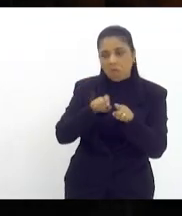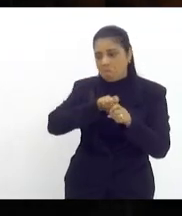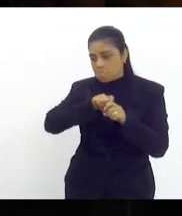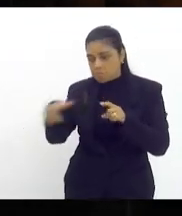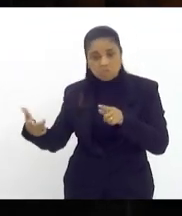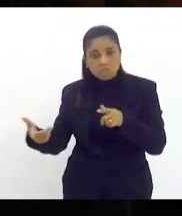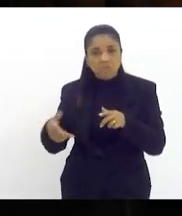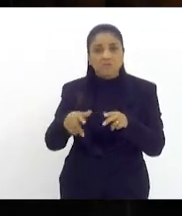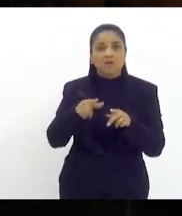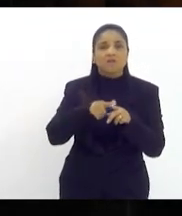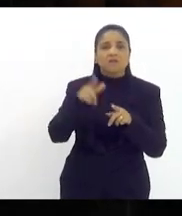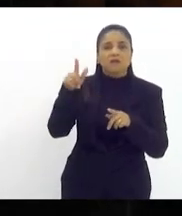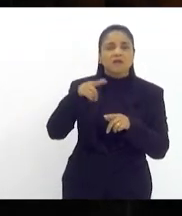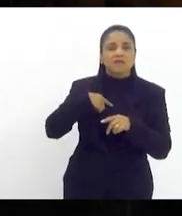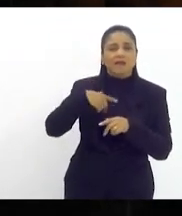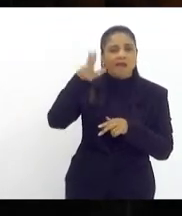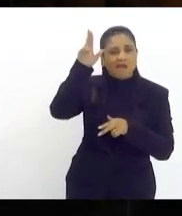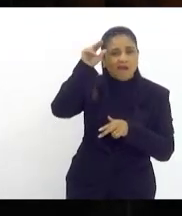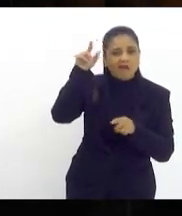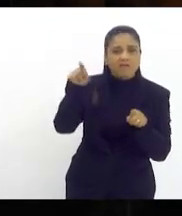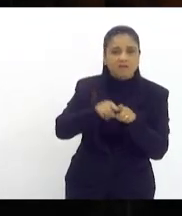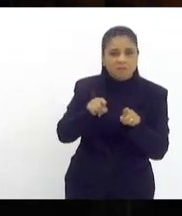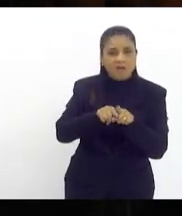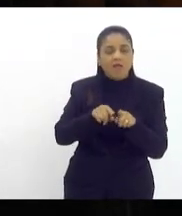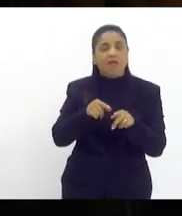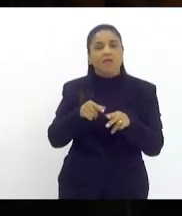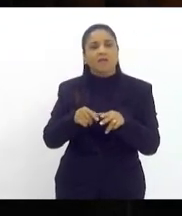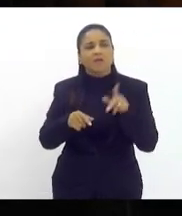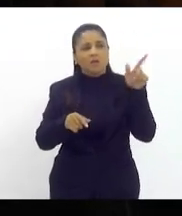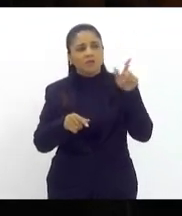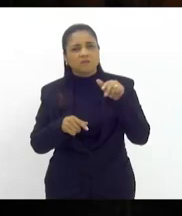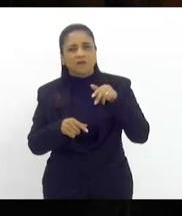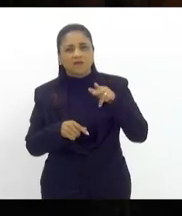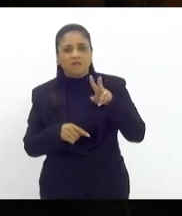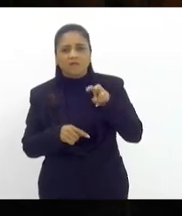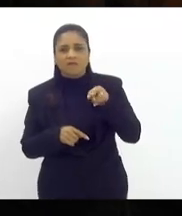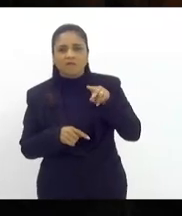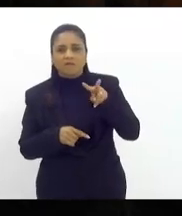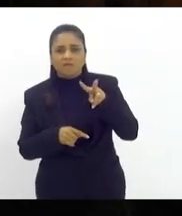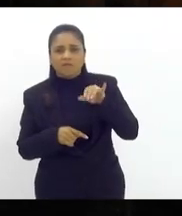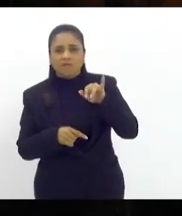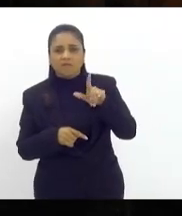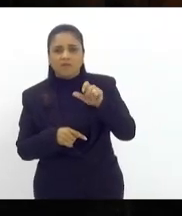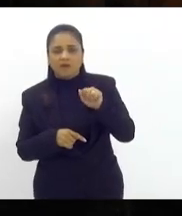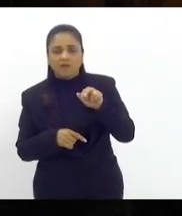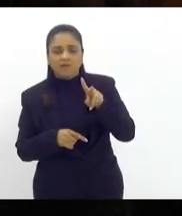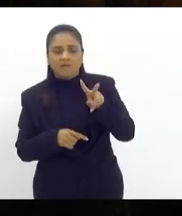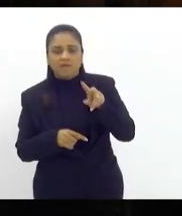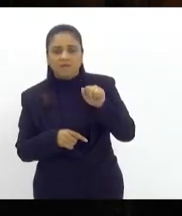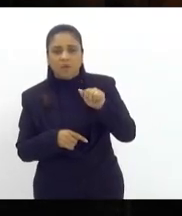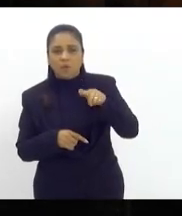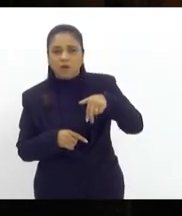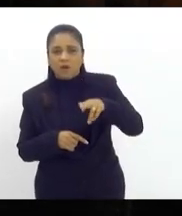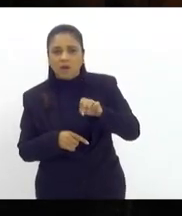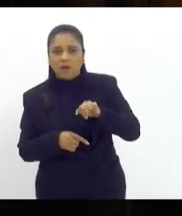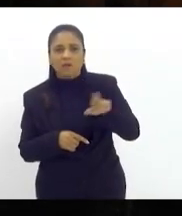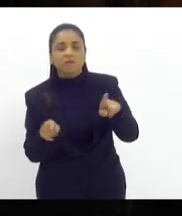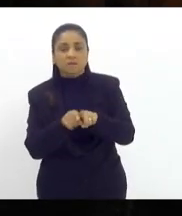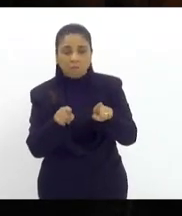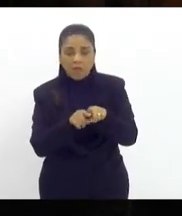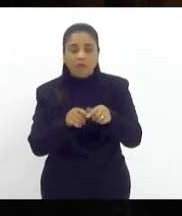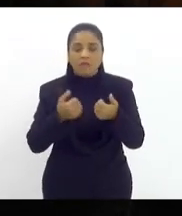engano na Gávea a outra na Vila Valkyrie foram projetadas para fora do carro eu tenho certeza que se tivesse um profissional ali porque os rodoviários são